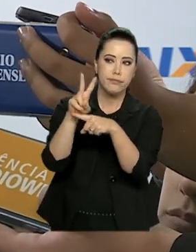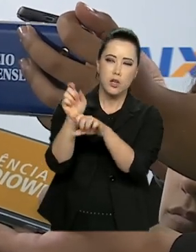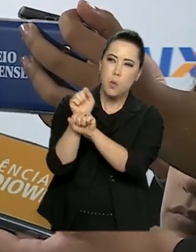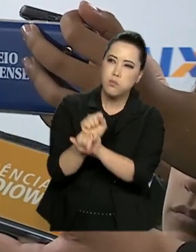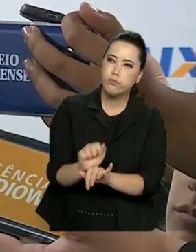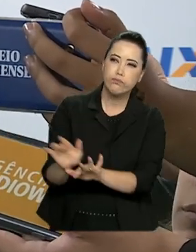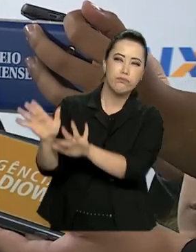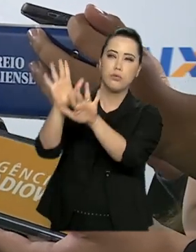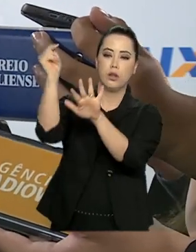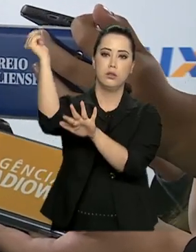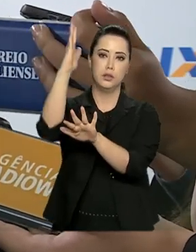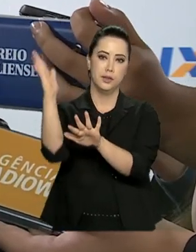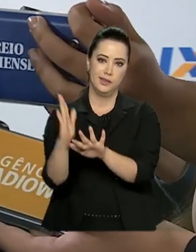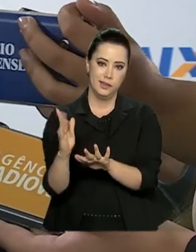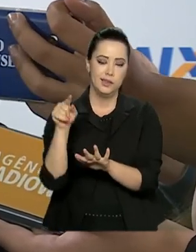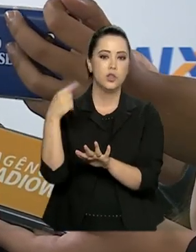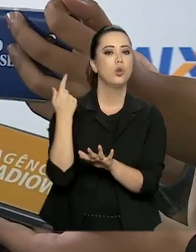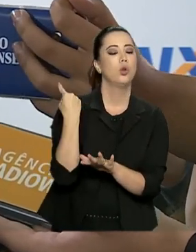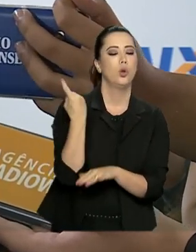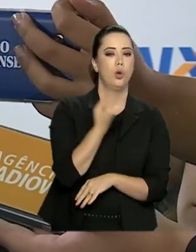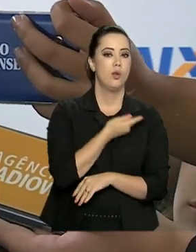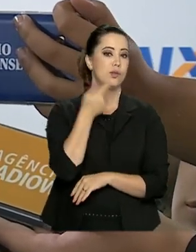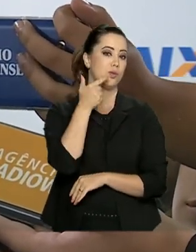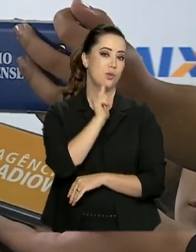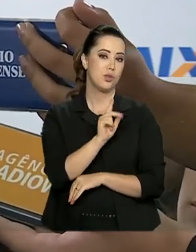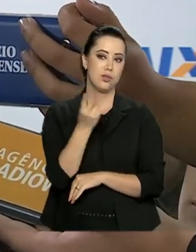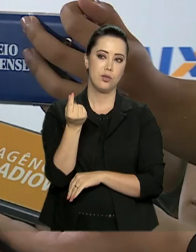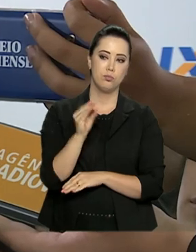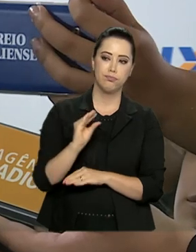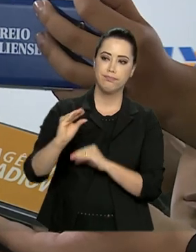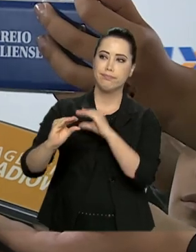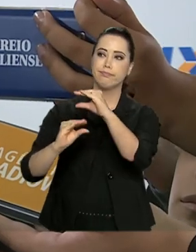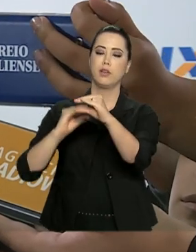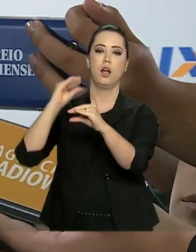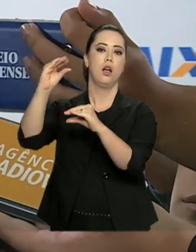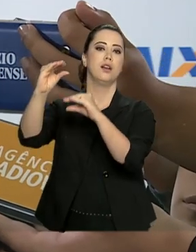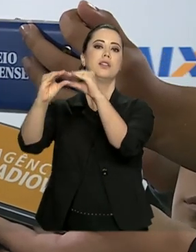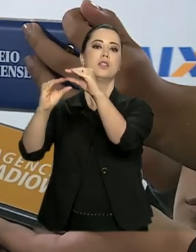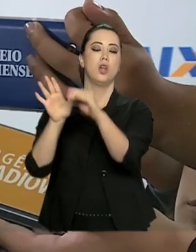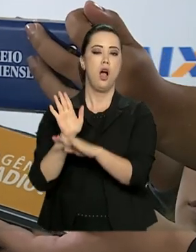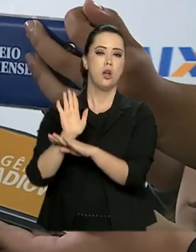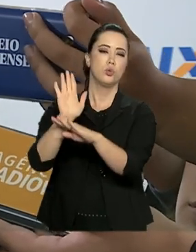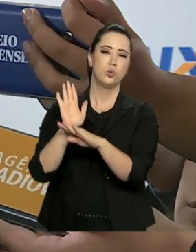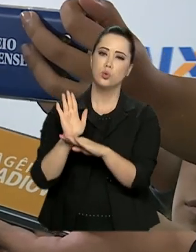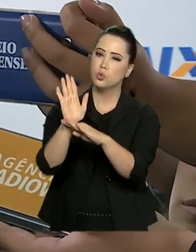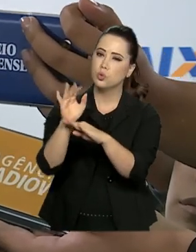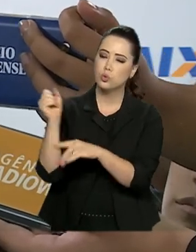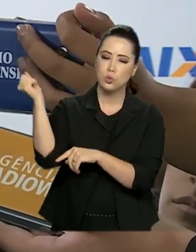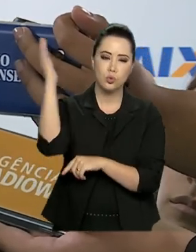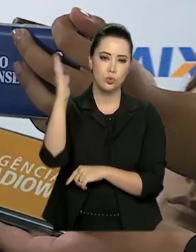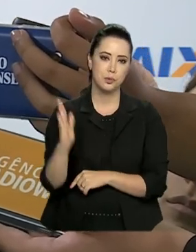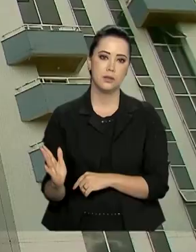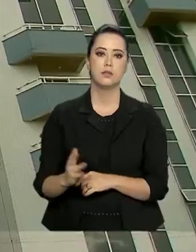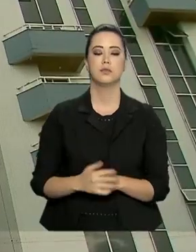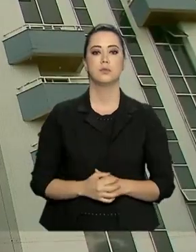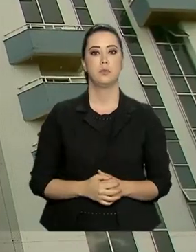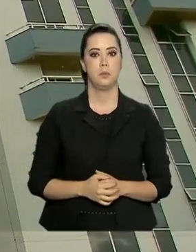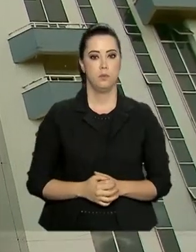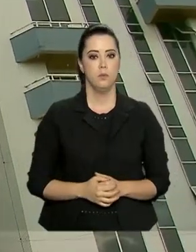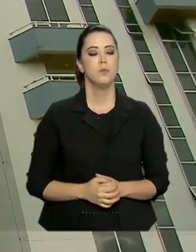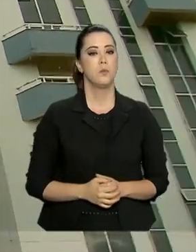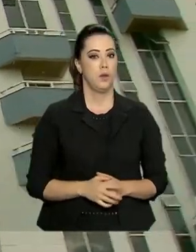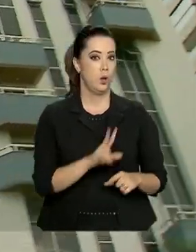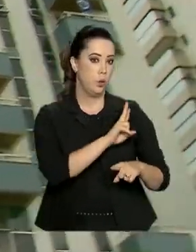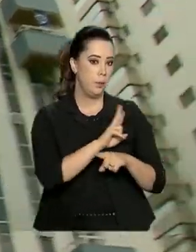Brasil inteiro nós conseguimos que esse crédito beneficie a população no Brasil inteiro. No